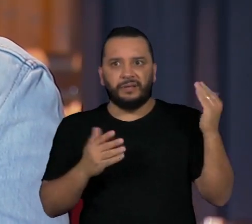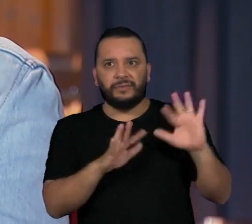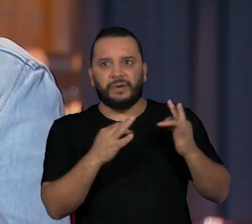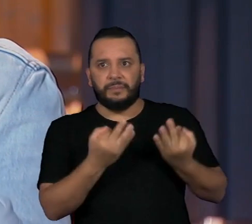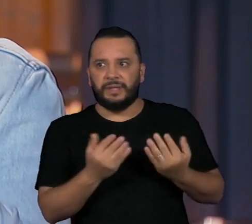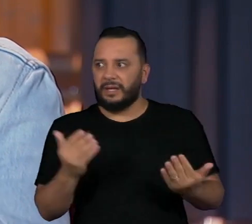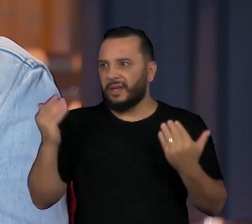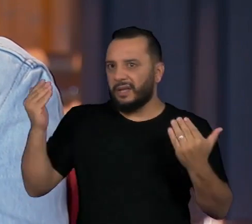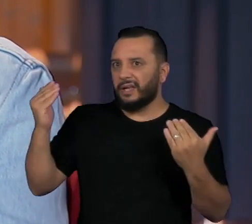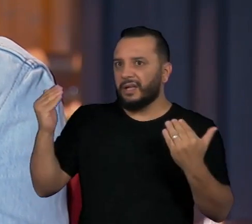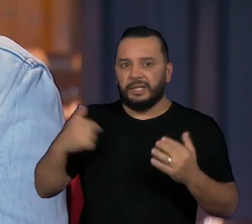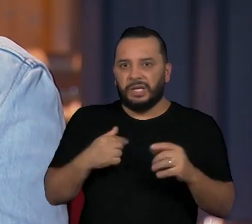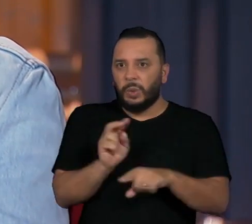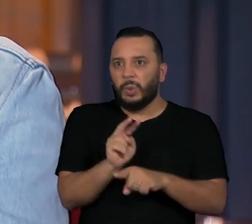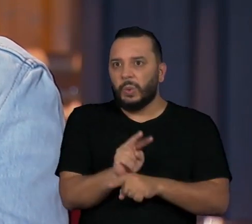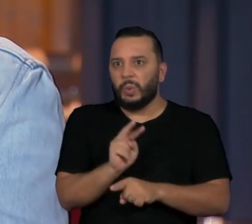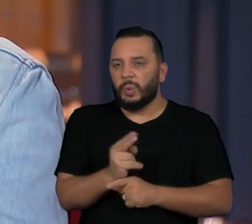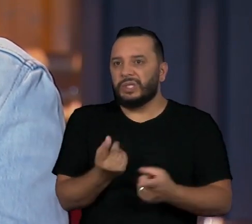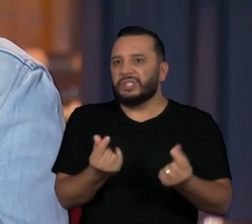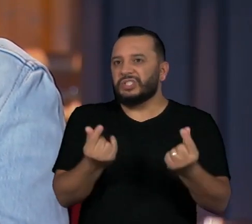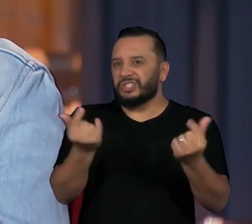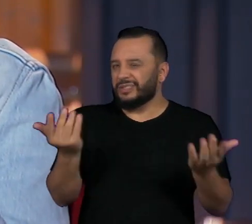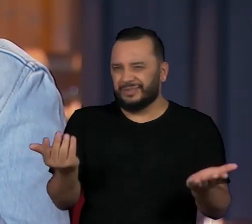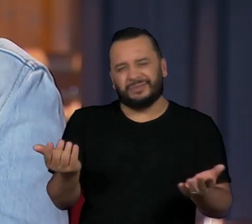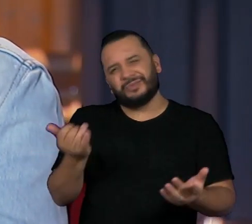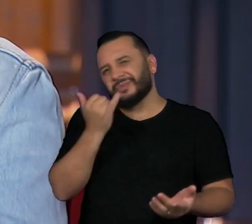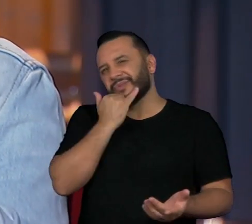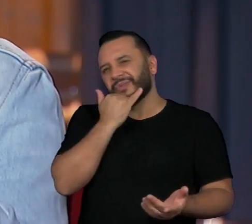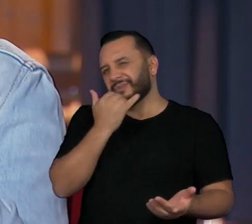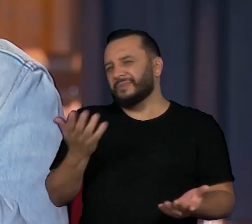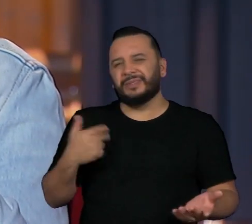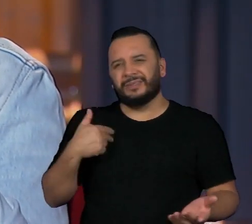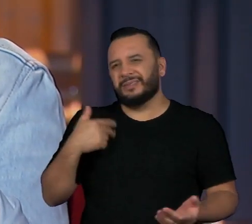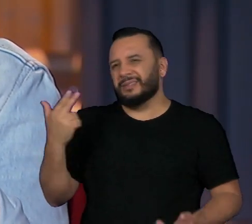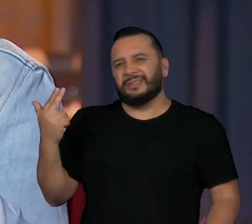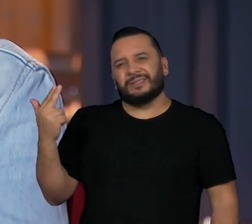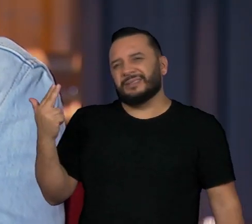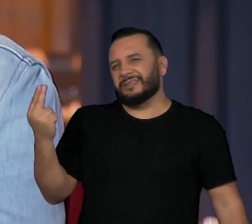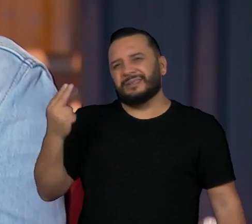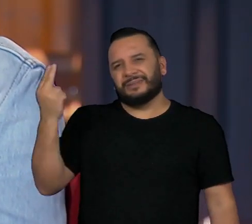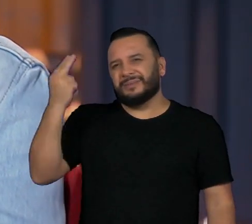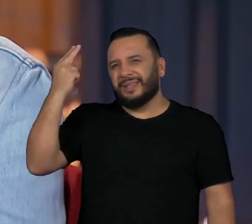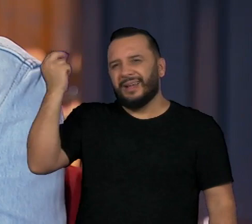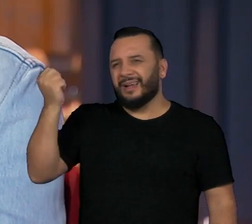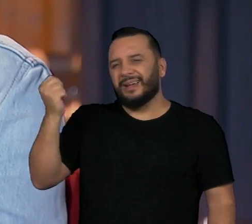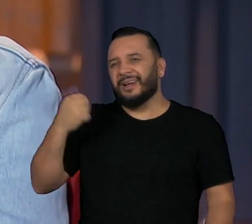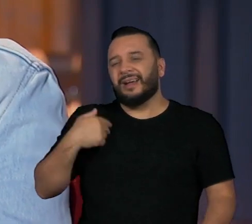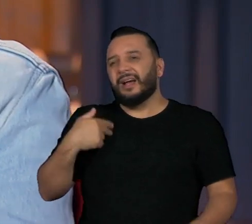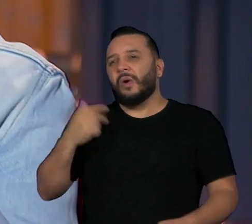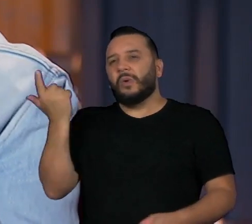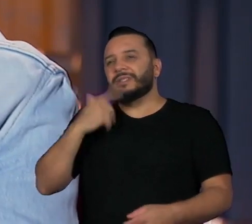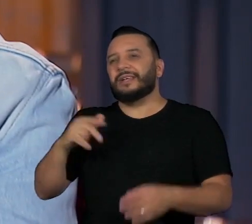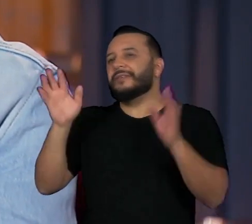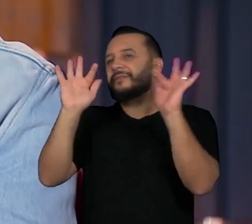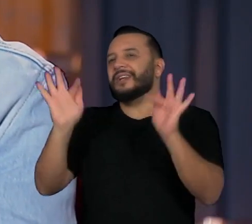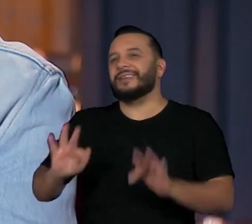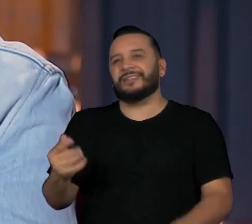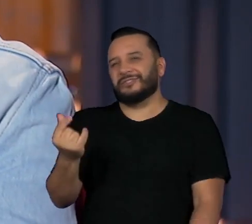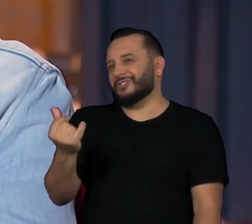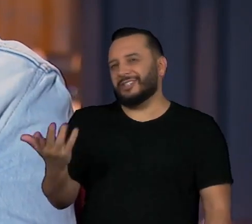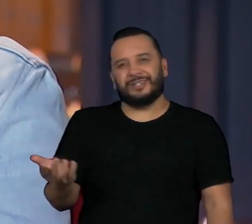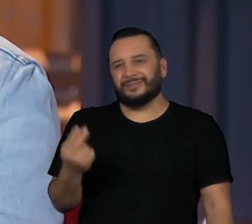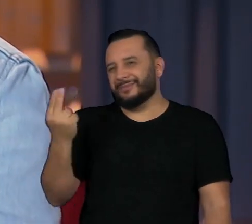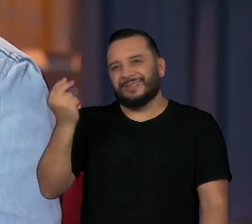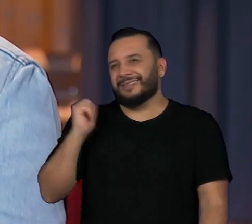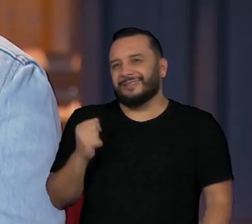parentes, mais ela se preocupa com a herança. Na verdade, não há transcendência possível nessa adoração do Deus dinheiro, que é mediada por dopamina.